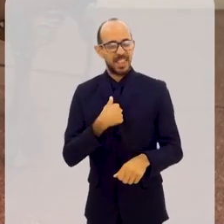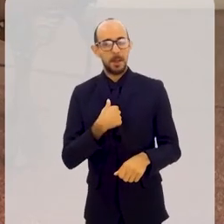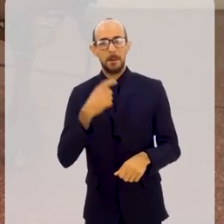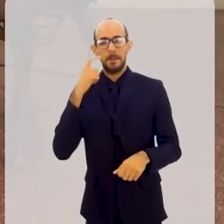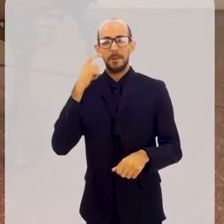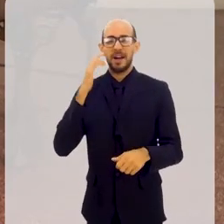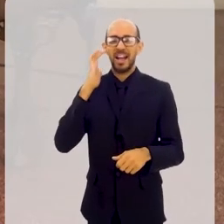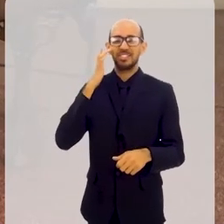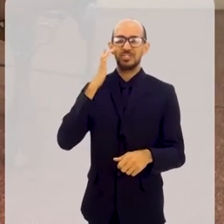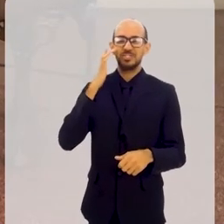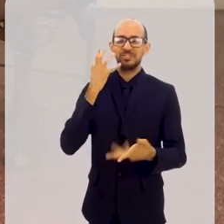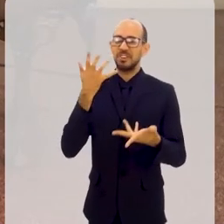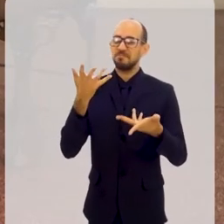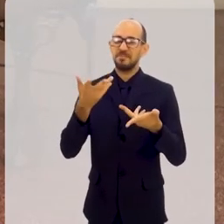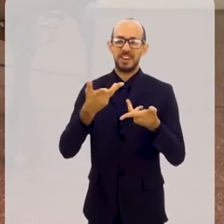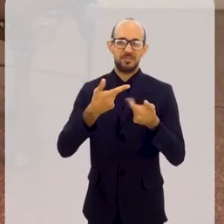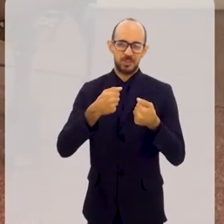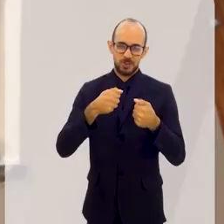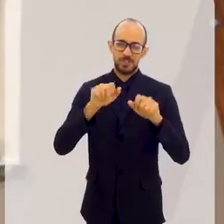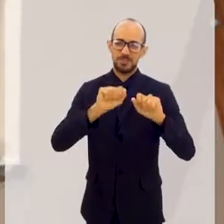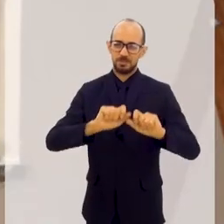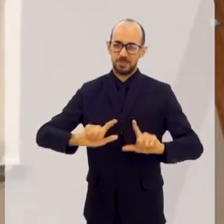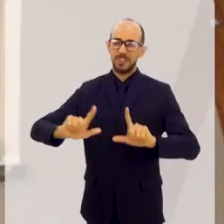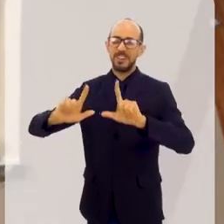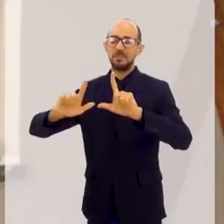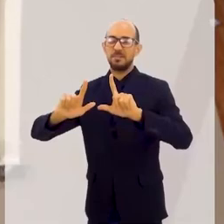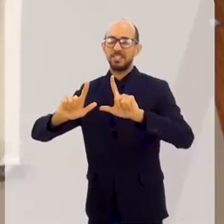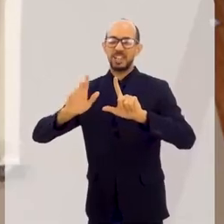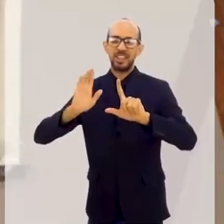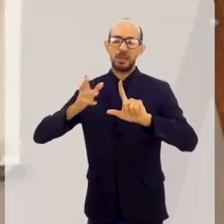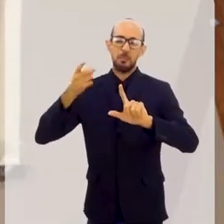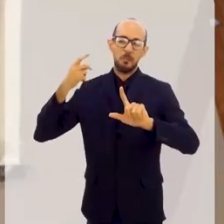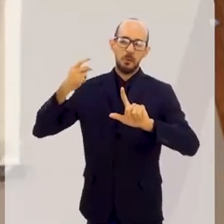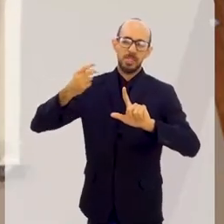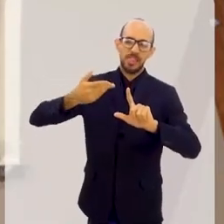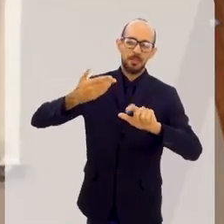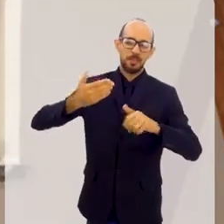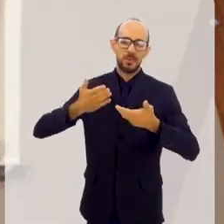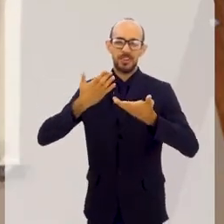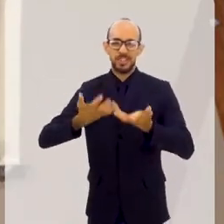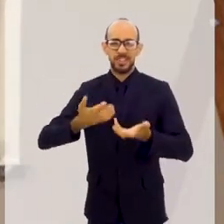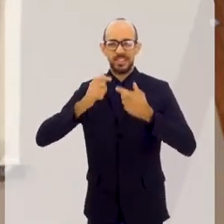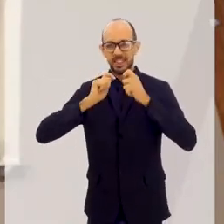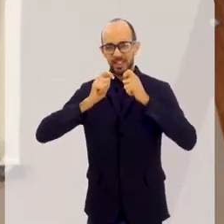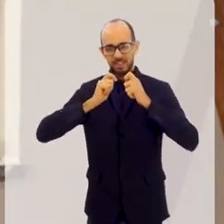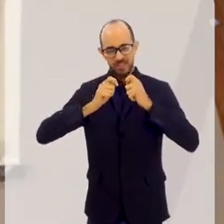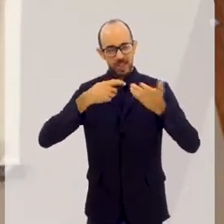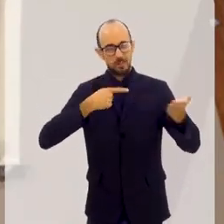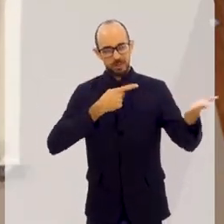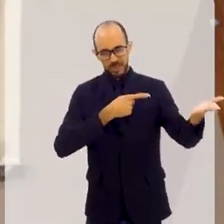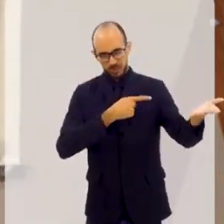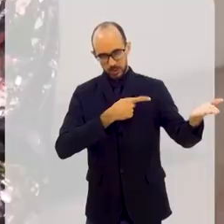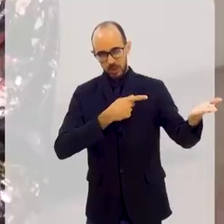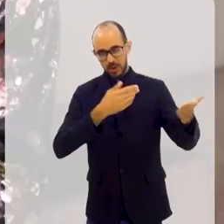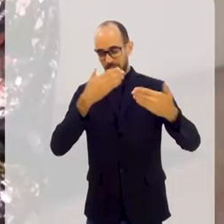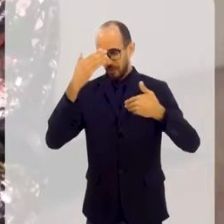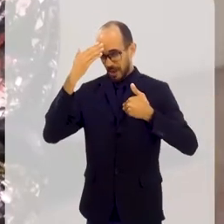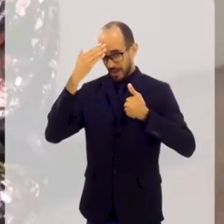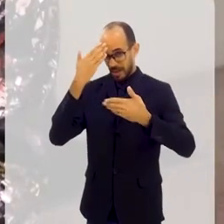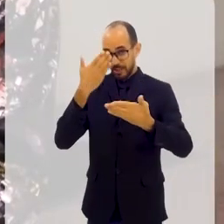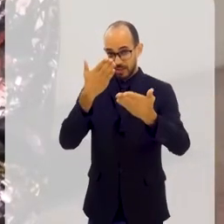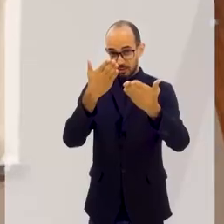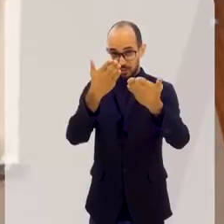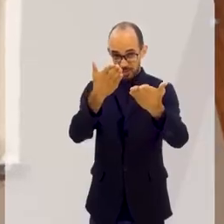eu achei Fantástico esse programa até porque eu já queria muito tempo entrevistar pastoraio